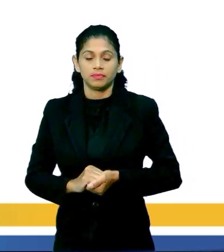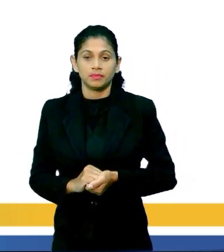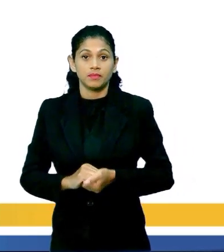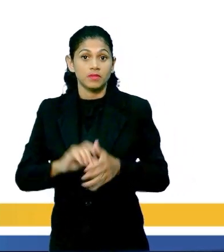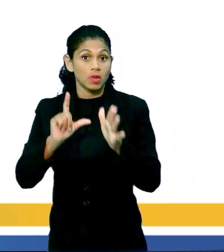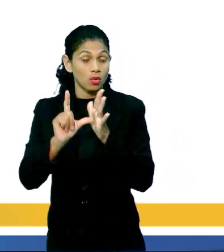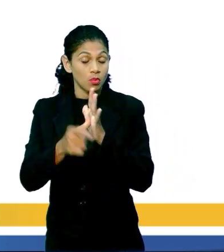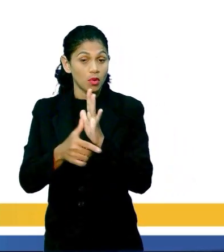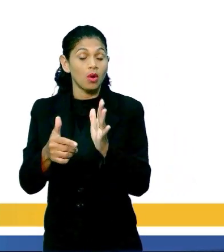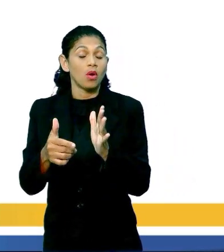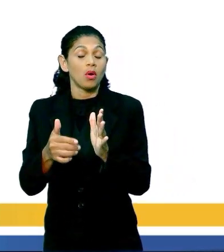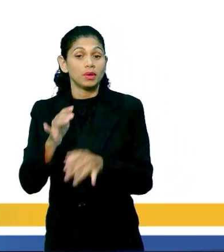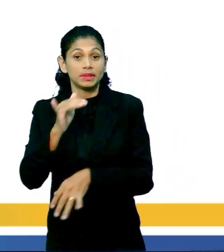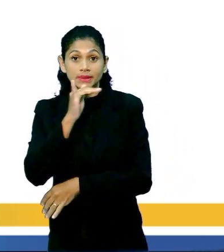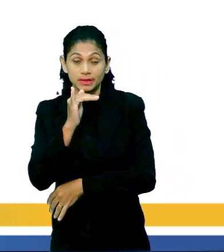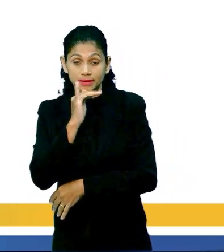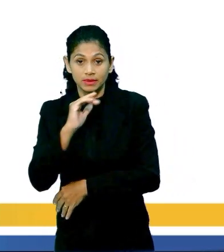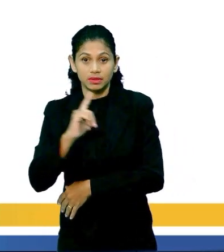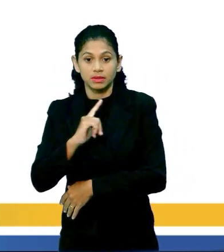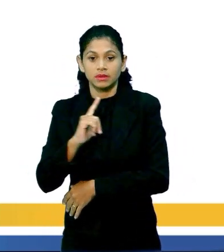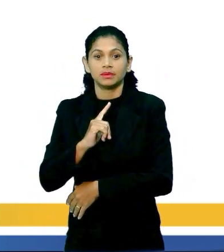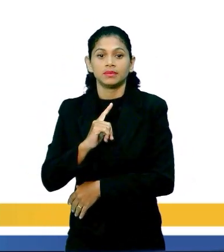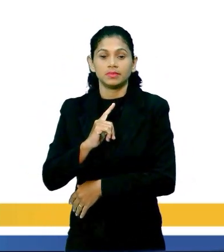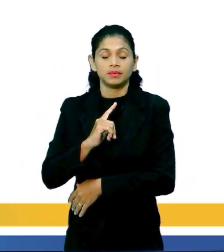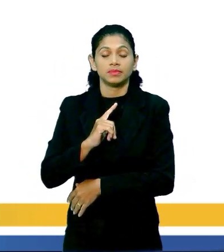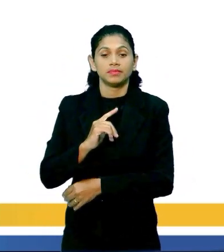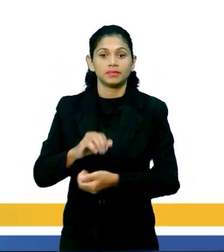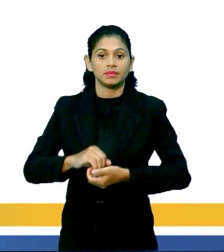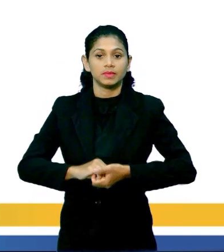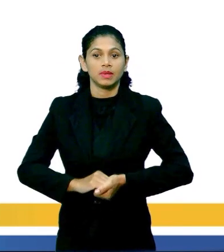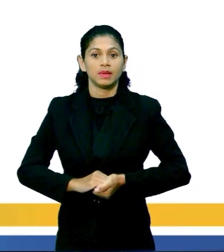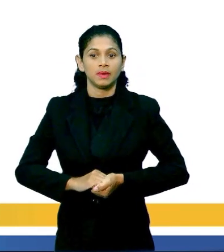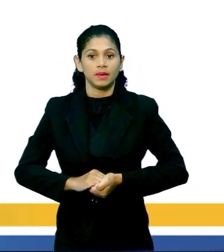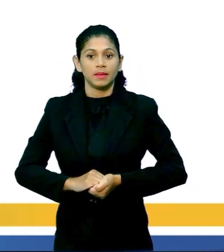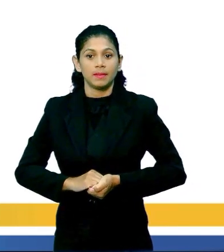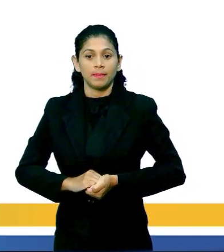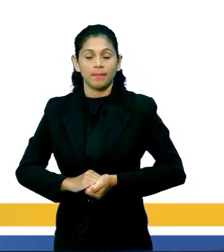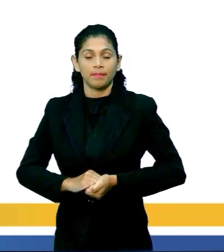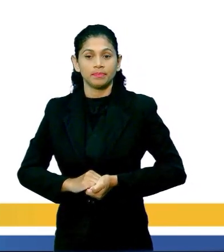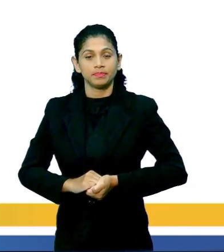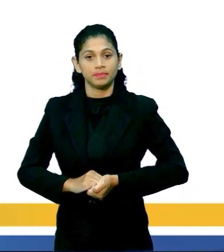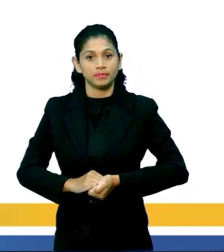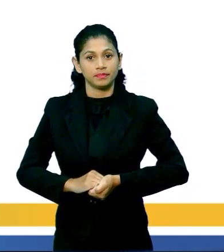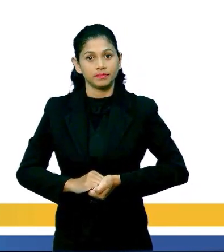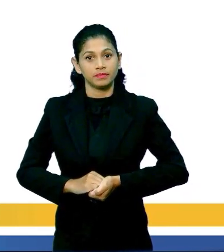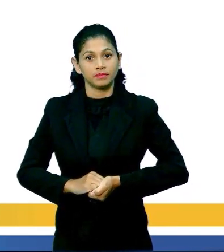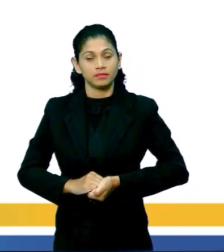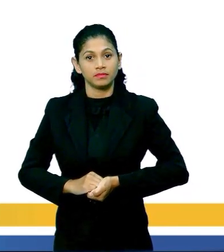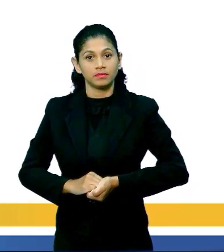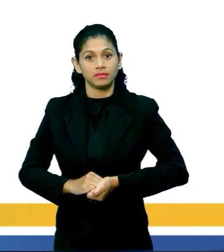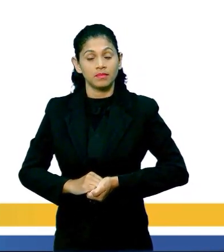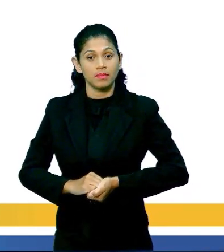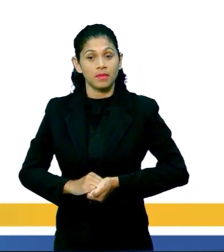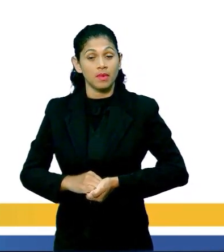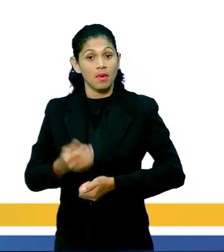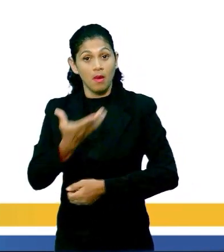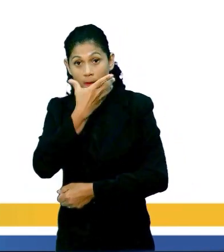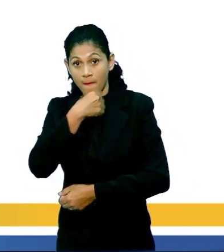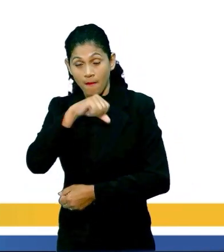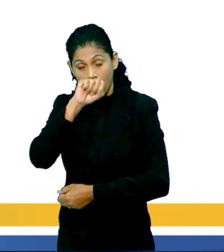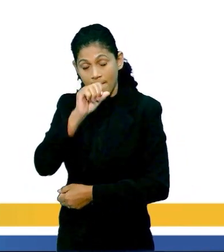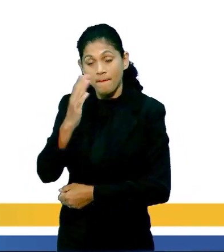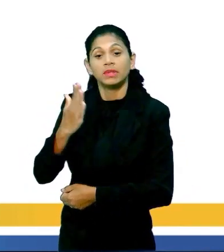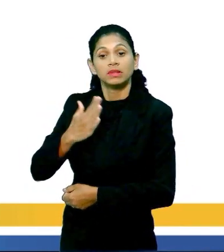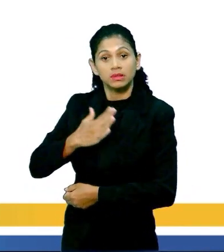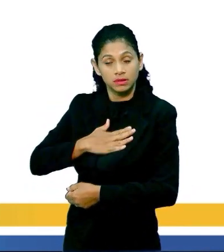Próximos exemplos nós temos. My father has a very exquisite taste in literature. Meu pai tem um gosto